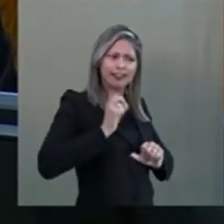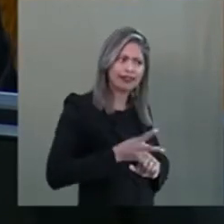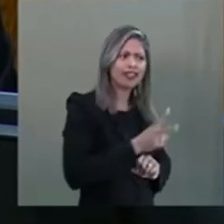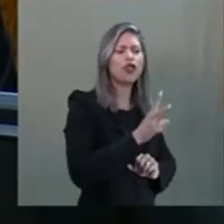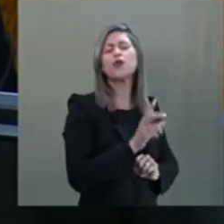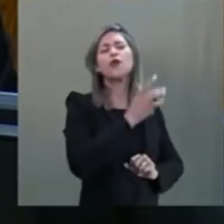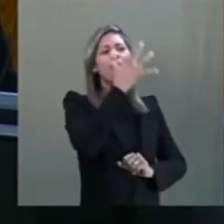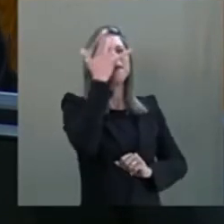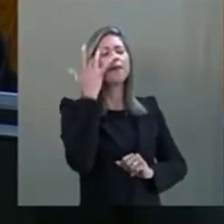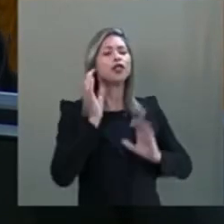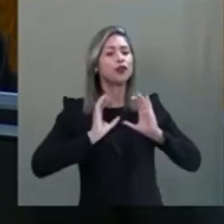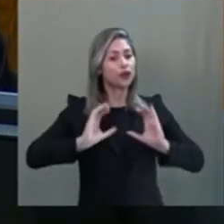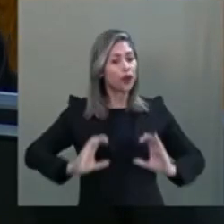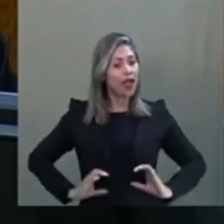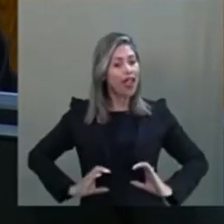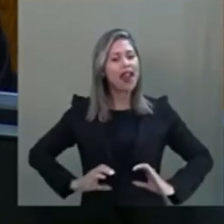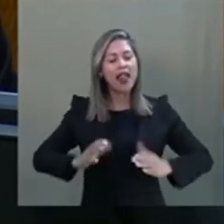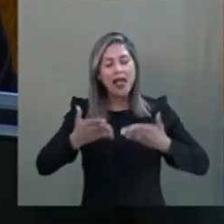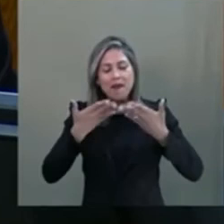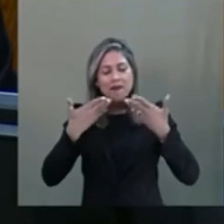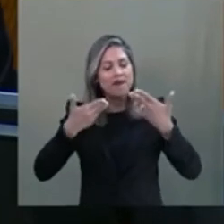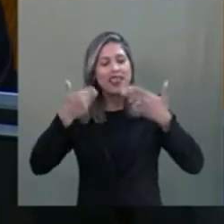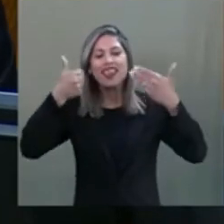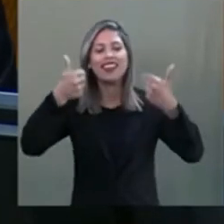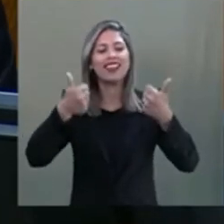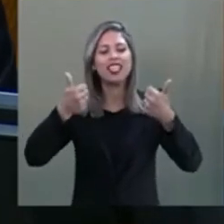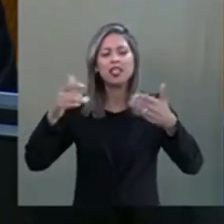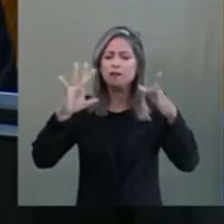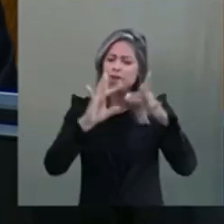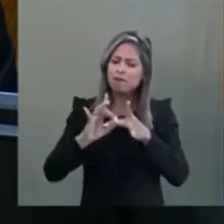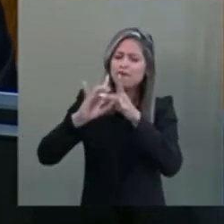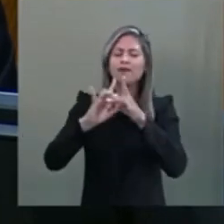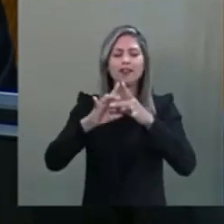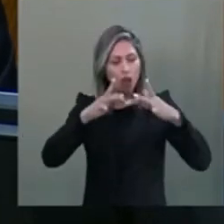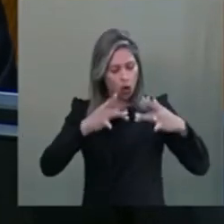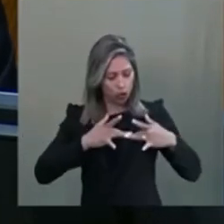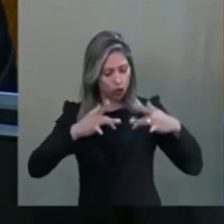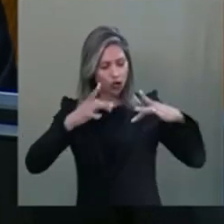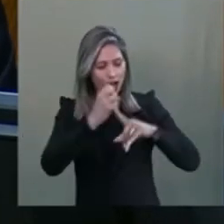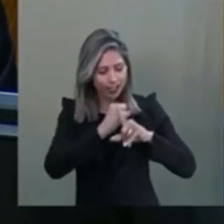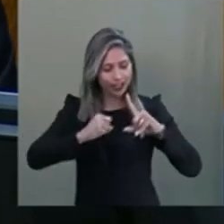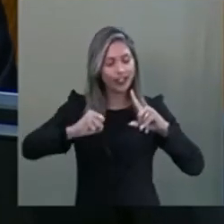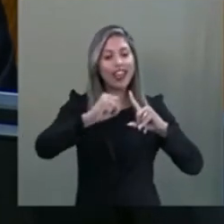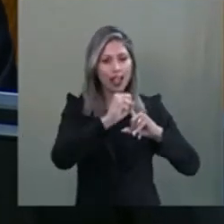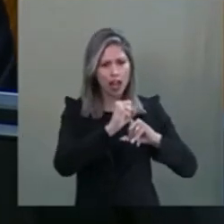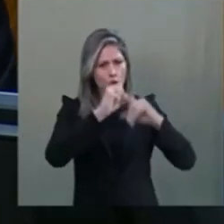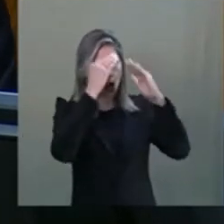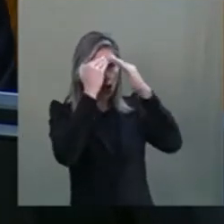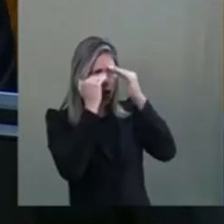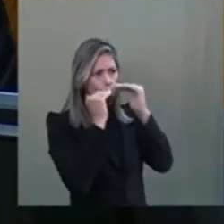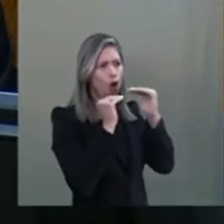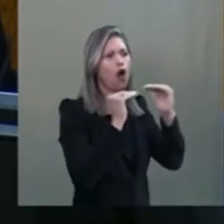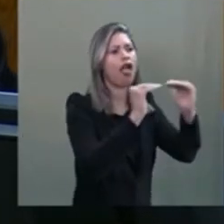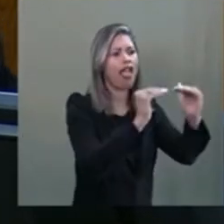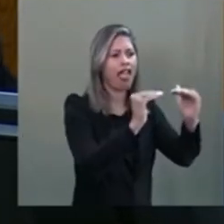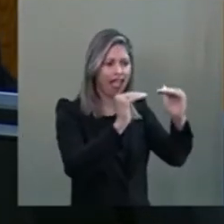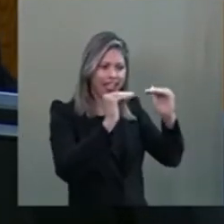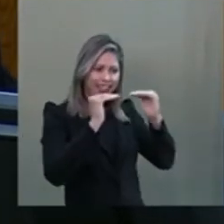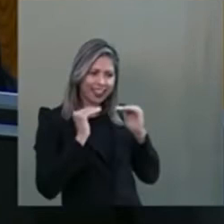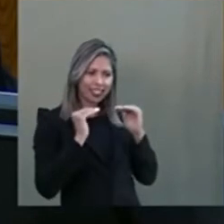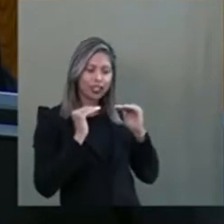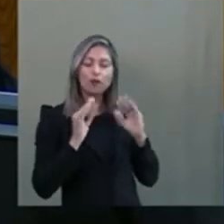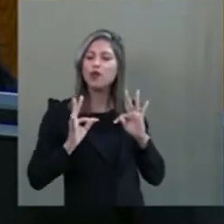cidadãos, almejar a fraternidade, a solidariedade social, o respeito recíproco e,